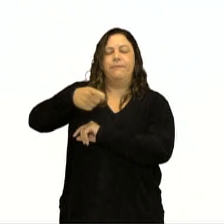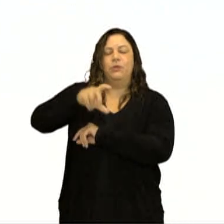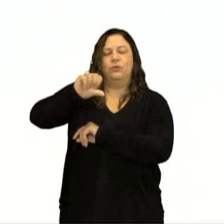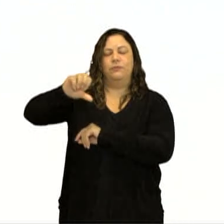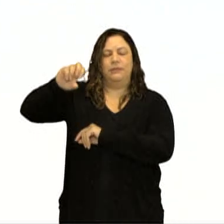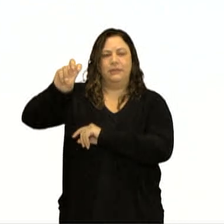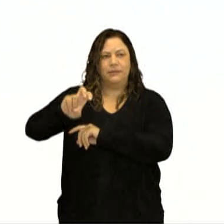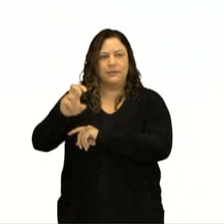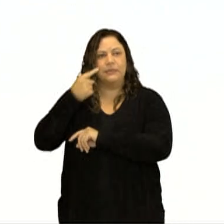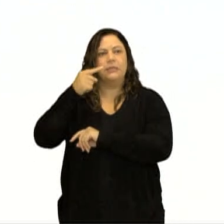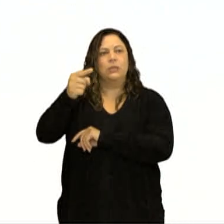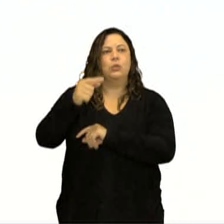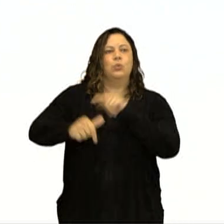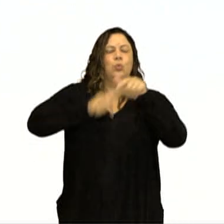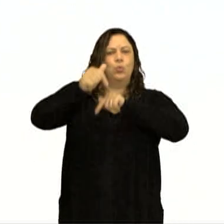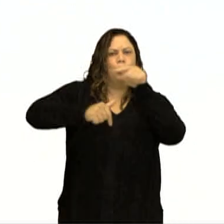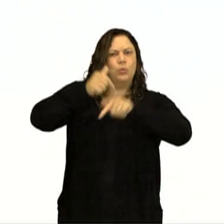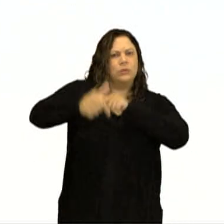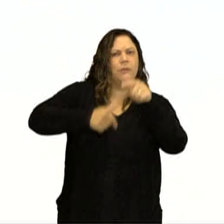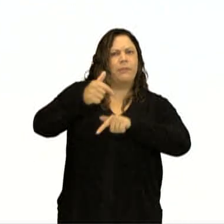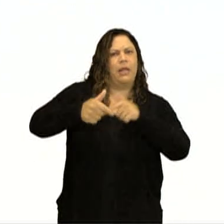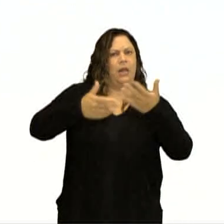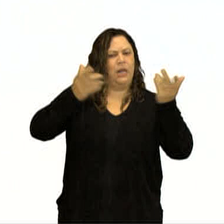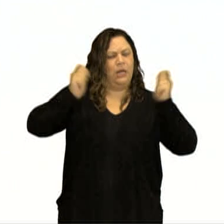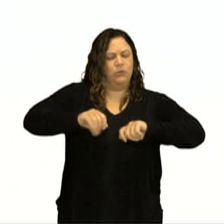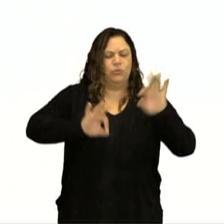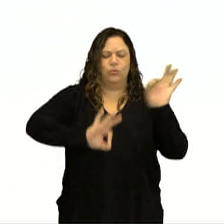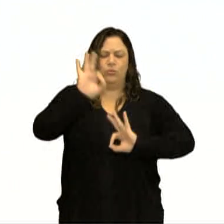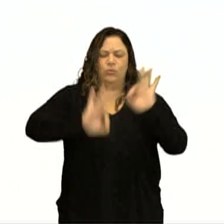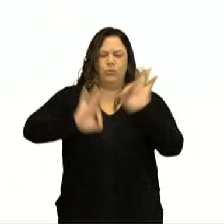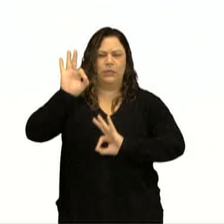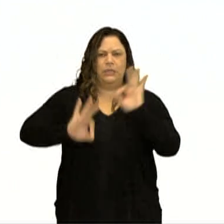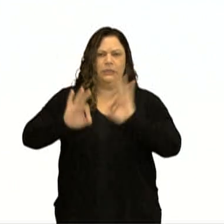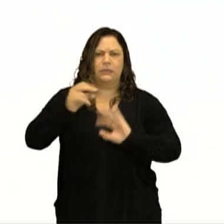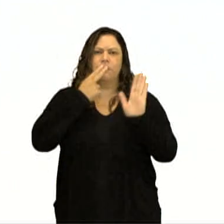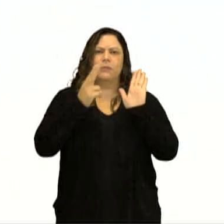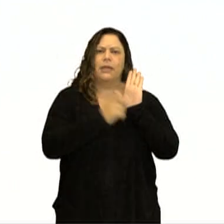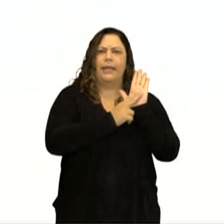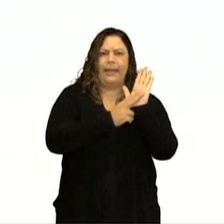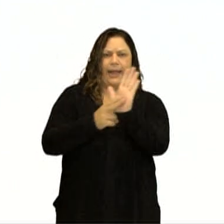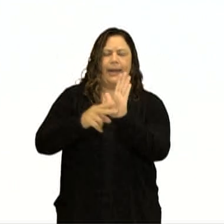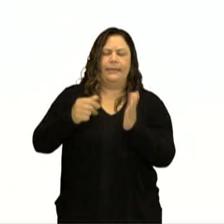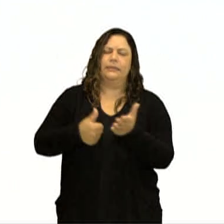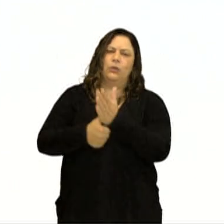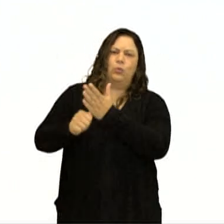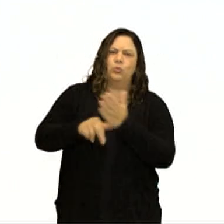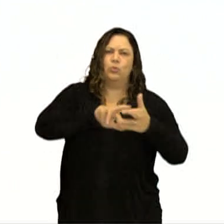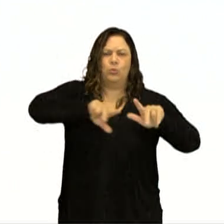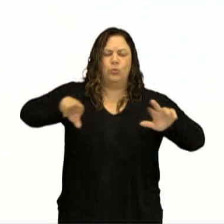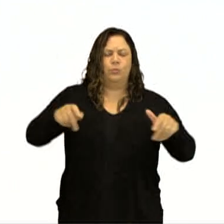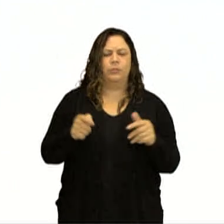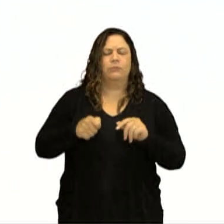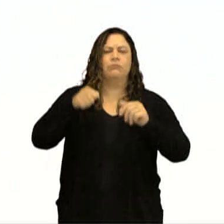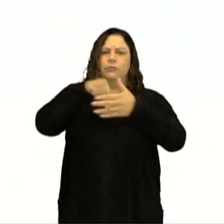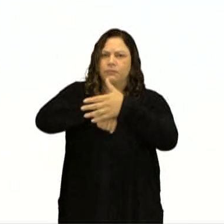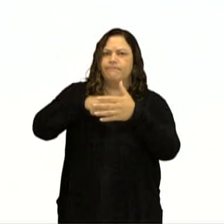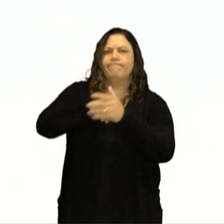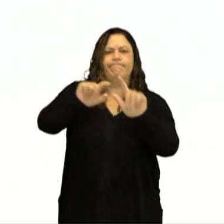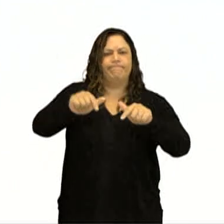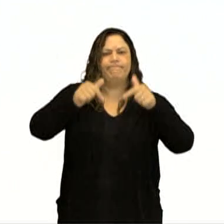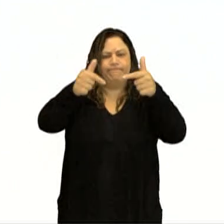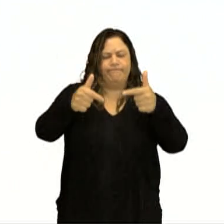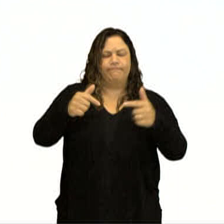os trabalhadores de São Petersburgo, eles organizaram um documento em que reivindicavam melhores condições de vida